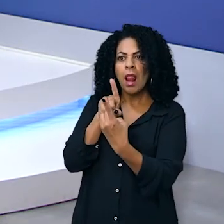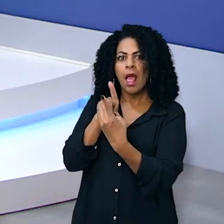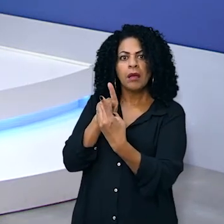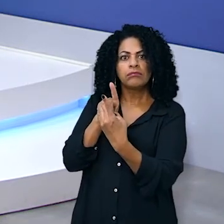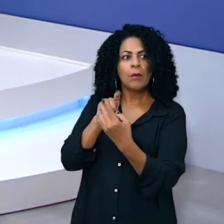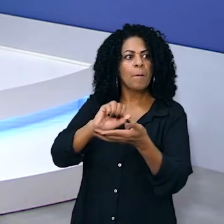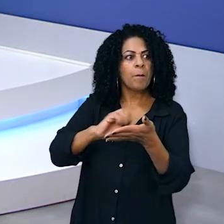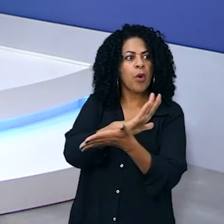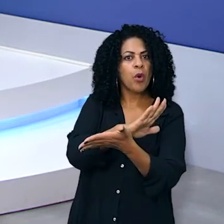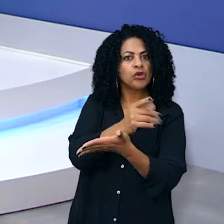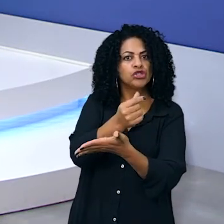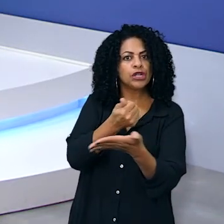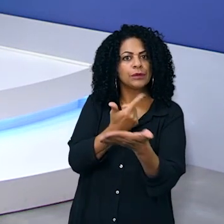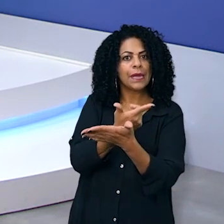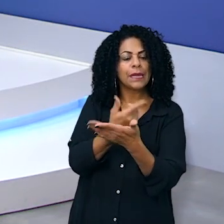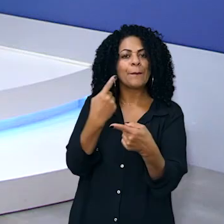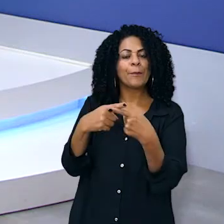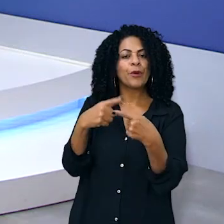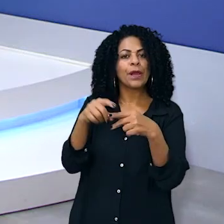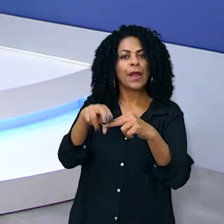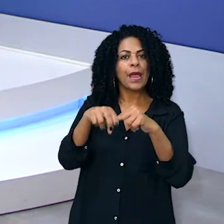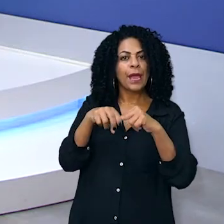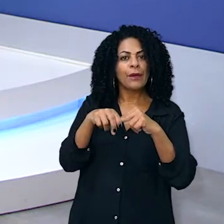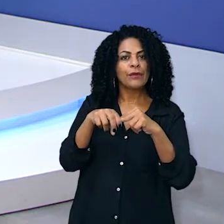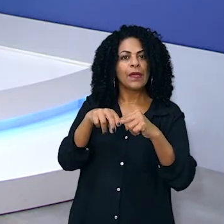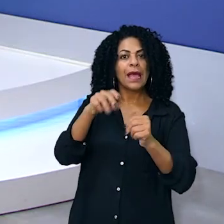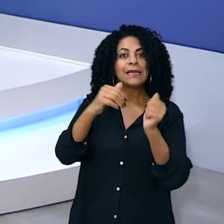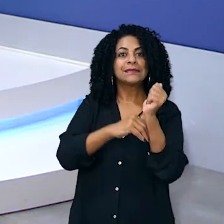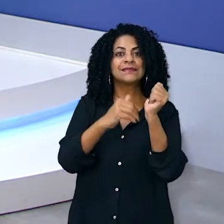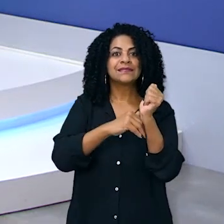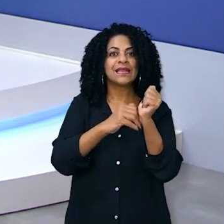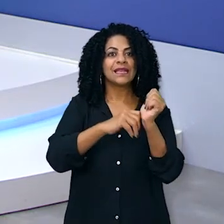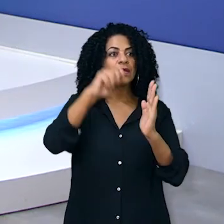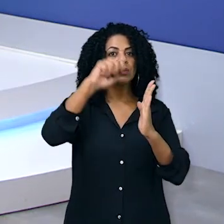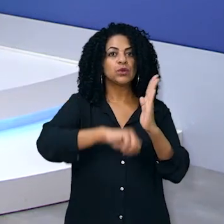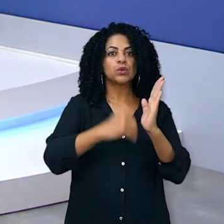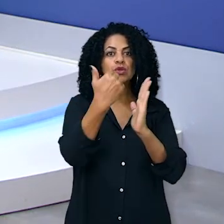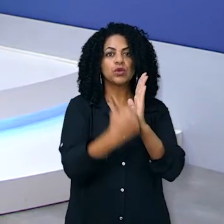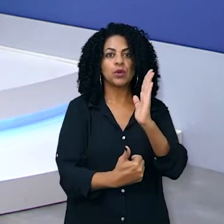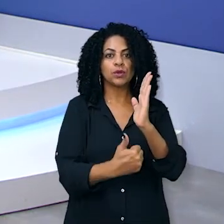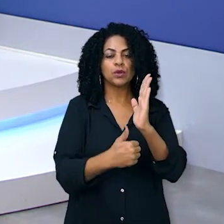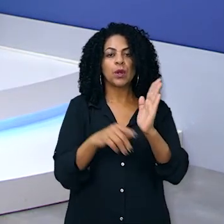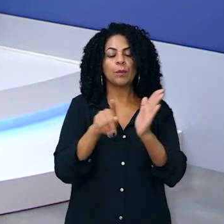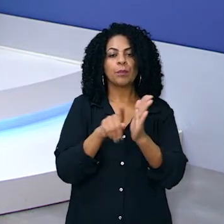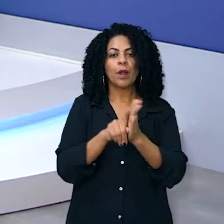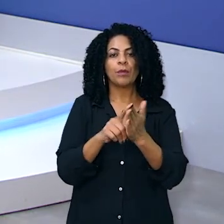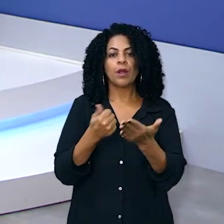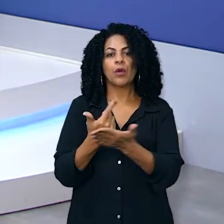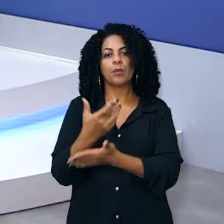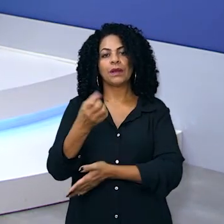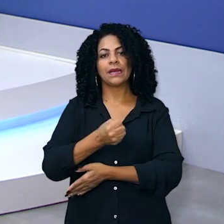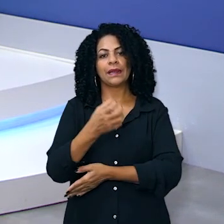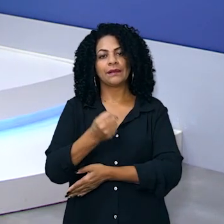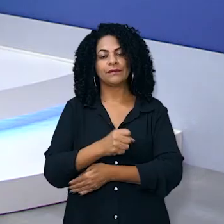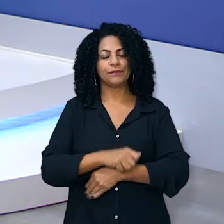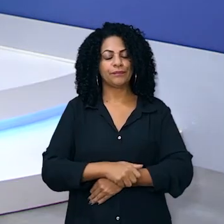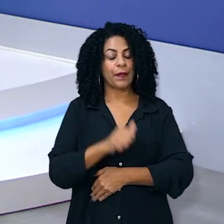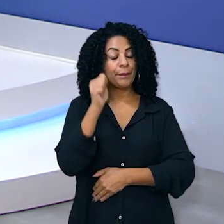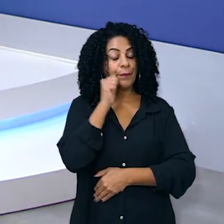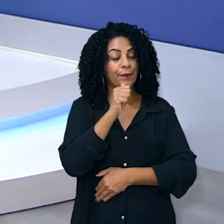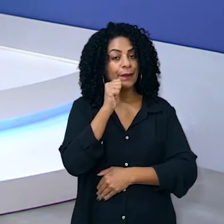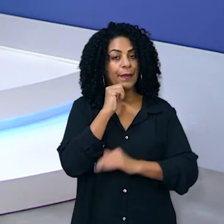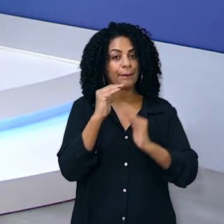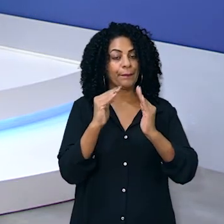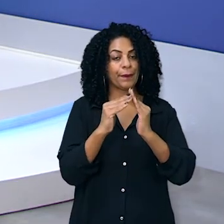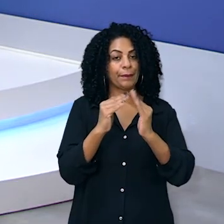causa por ter usado senha da supervisora para obter desconto numa compra deve ser indenizada. A drogaria onde a mulher